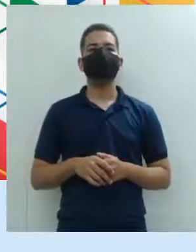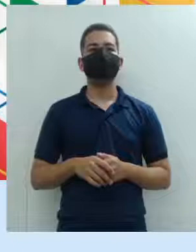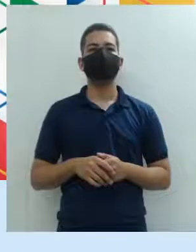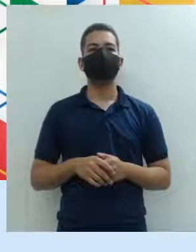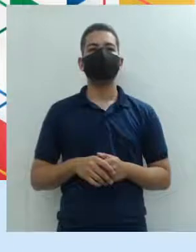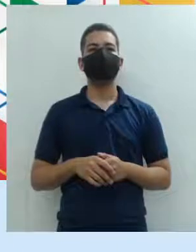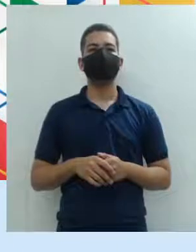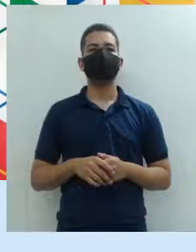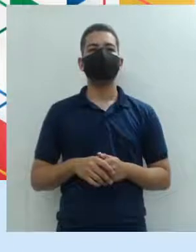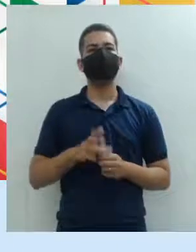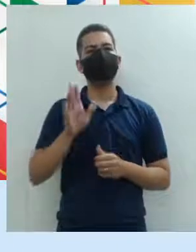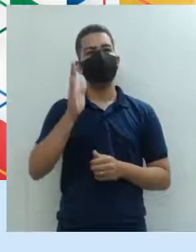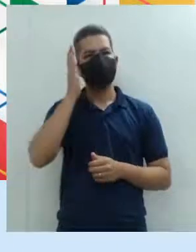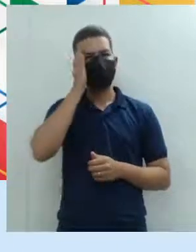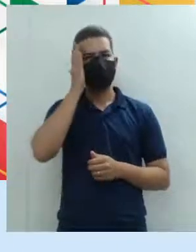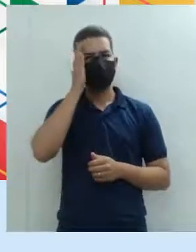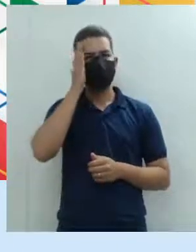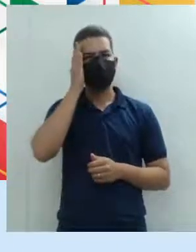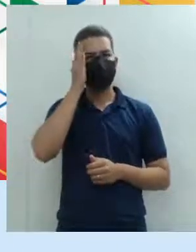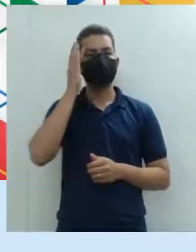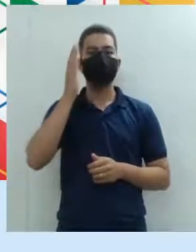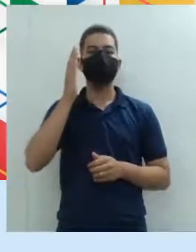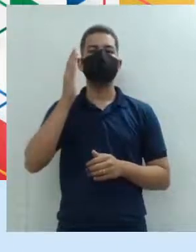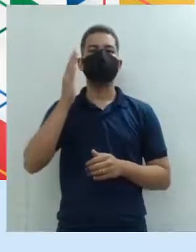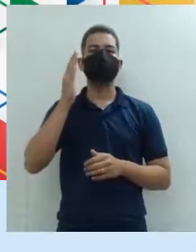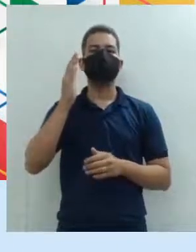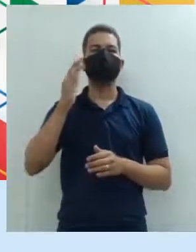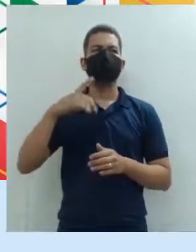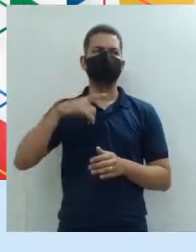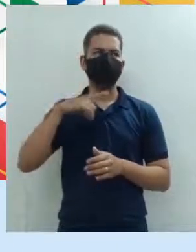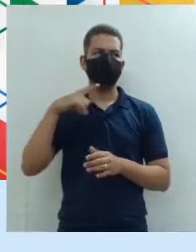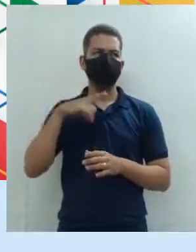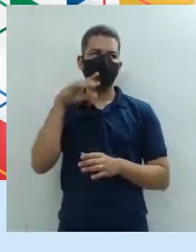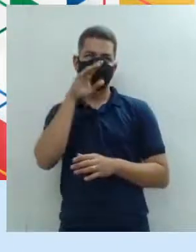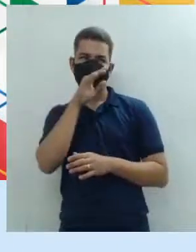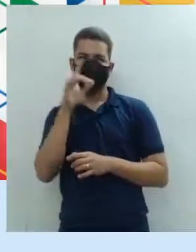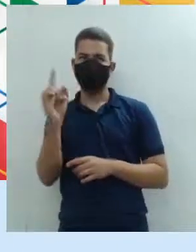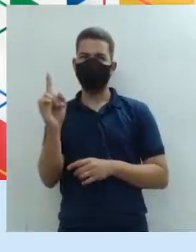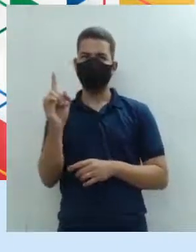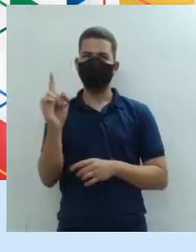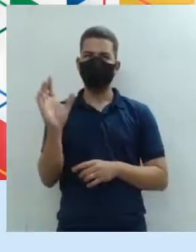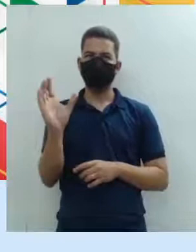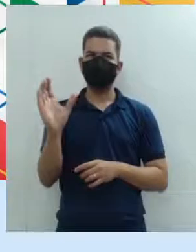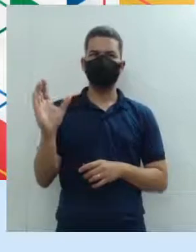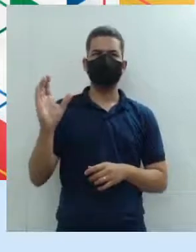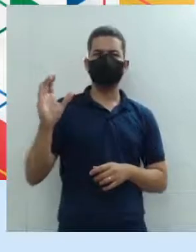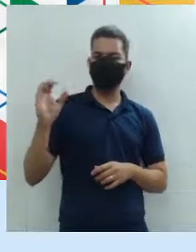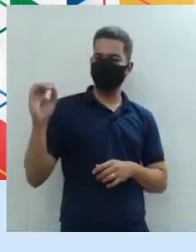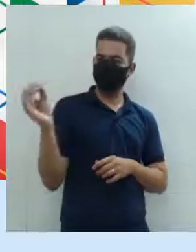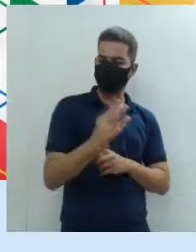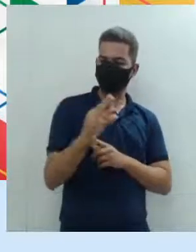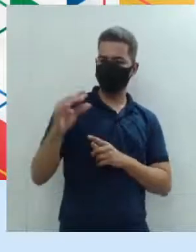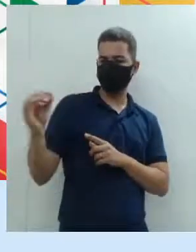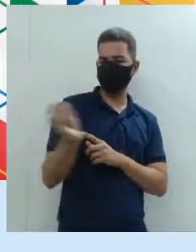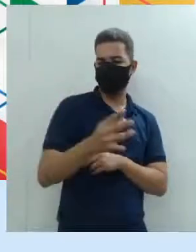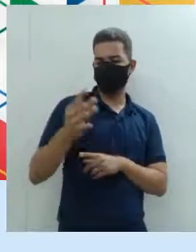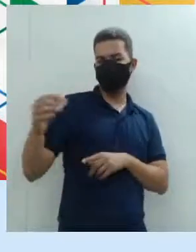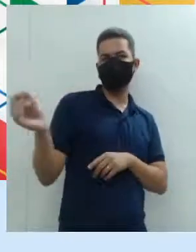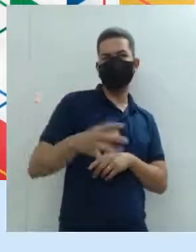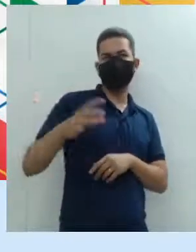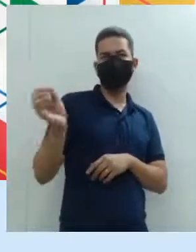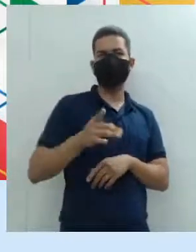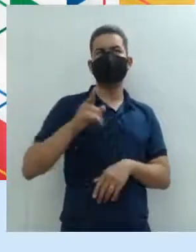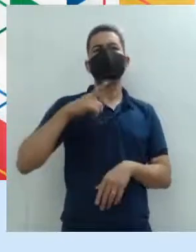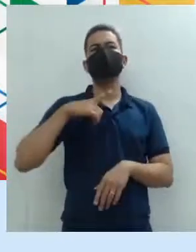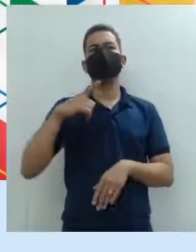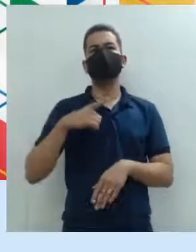Então, entendido isso, o que é que vai acontecer? O calor vai começar a fluir do corpo A para o corpo B até que os dois corpos ele entrem